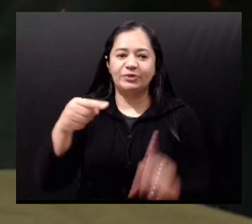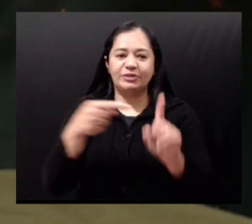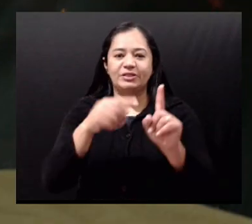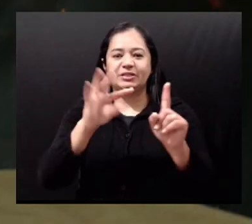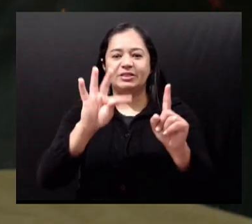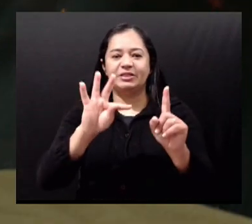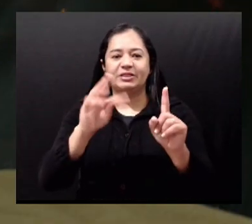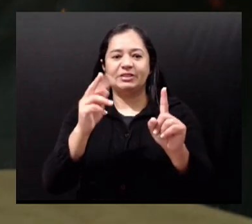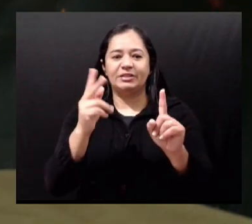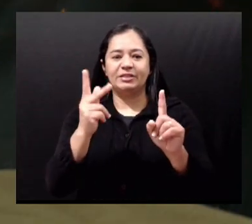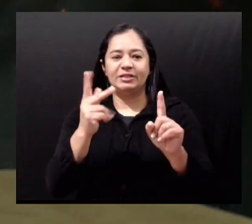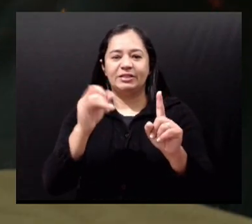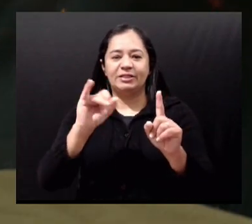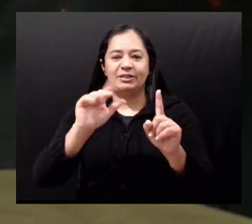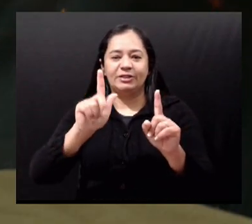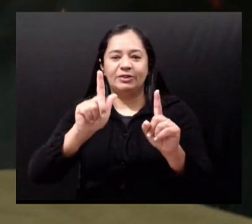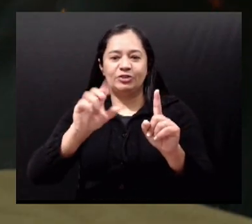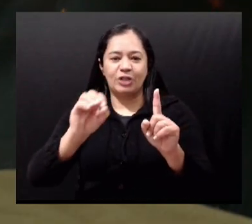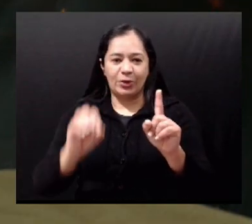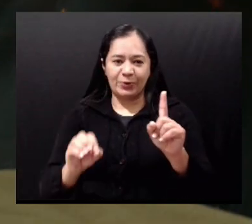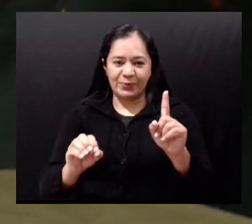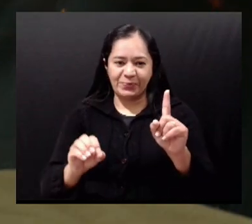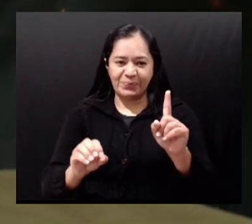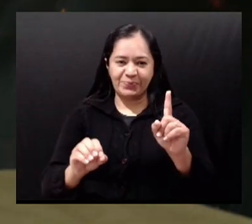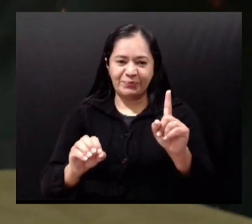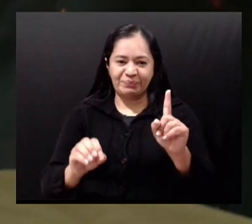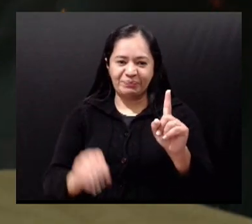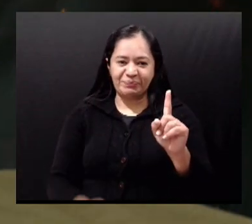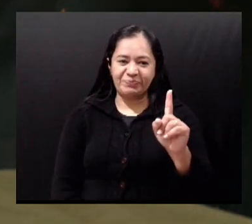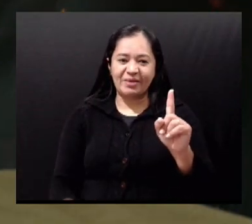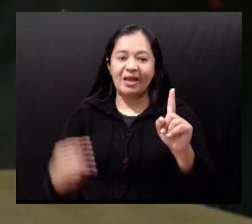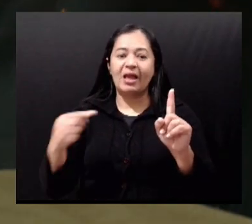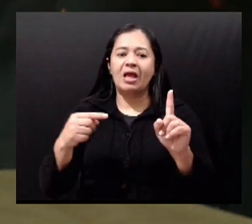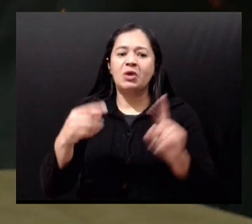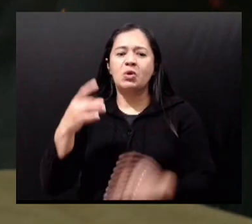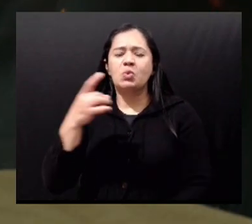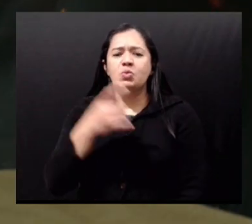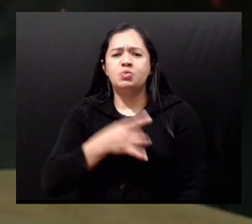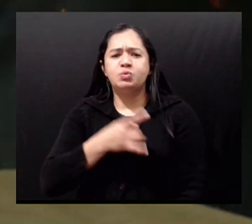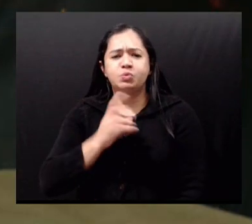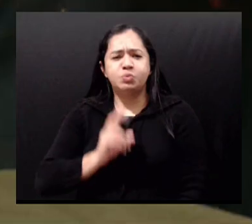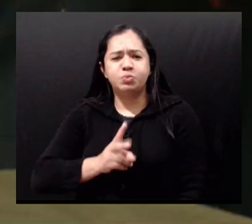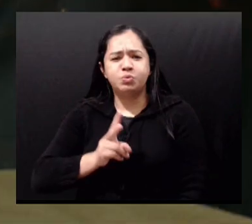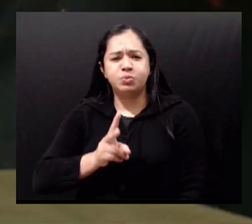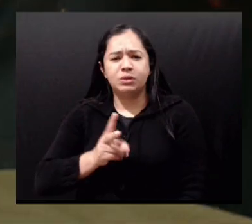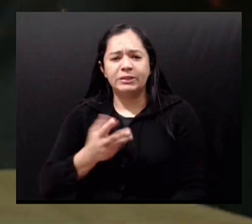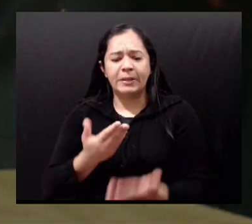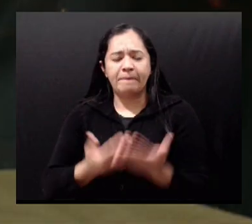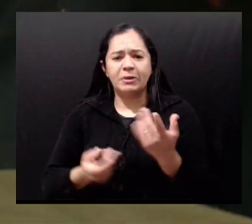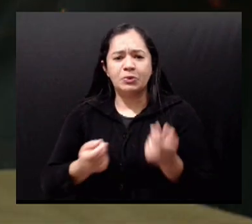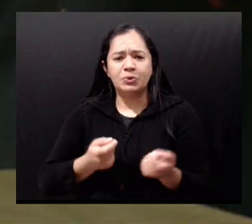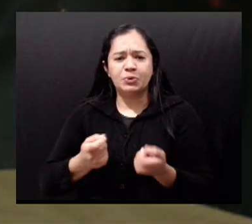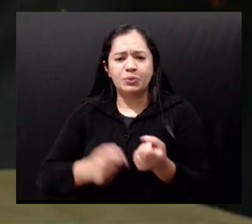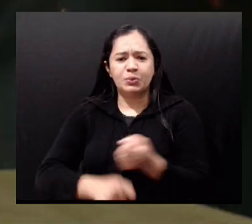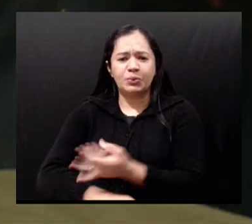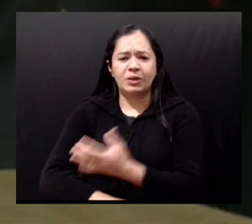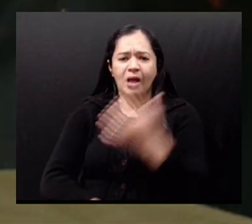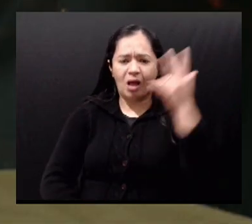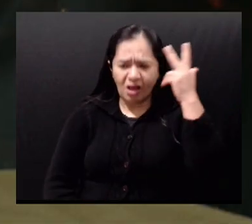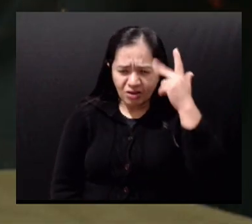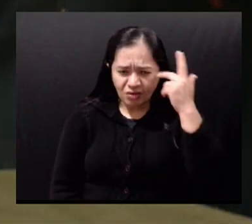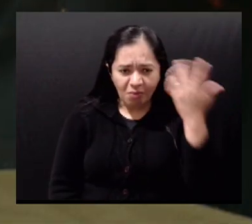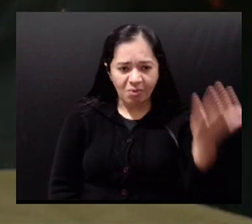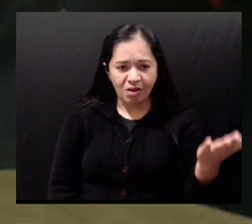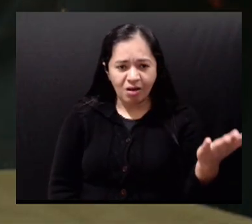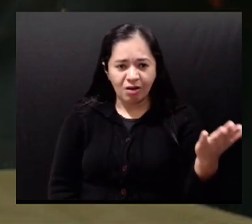tá, produção? O Tiago Ribeiro, do Jardim Flamboyant. O medo constante de perder o controle das emoções é comum, em quem sofre